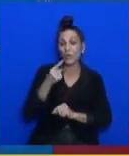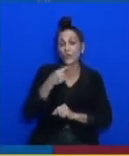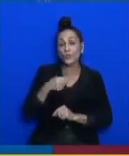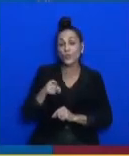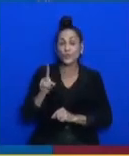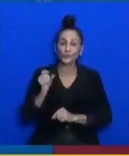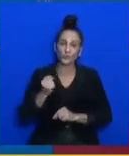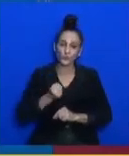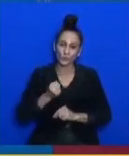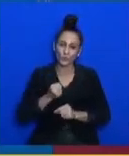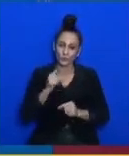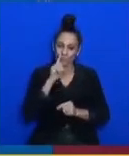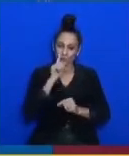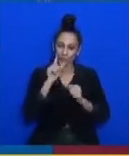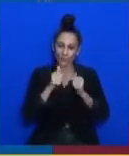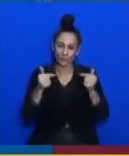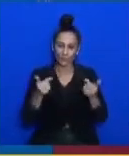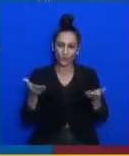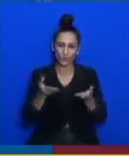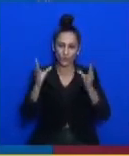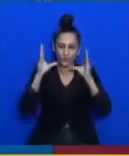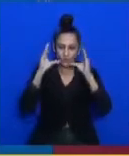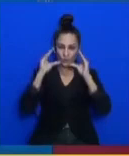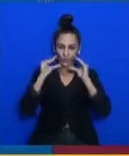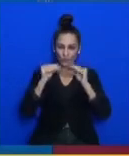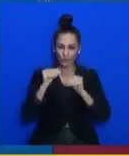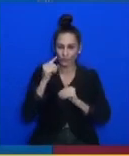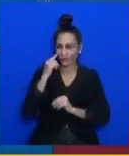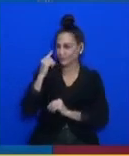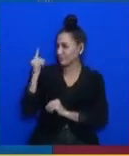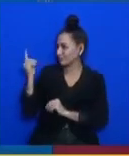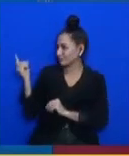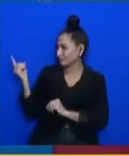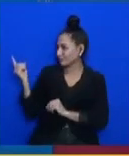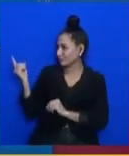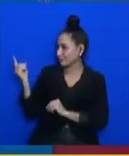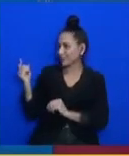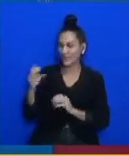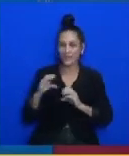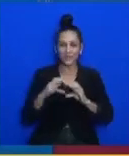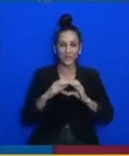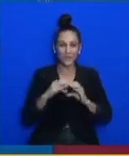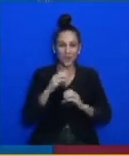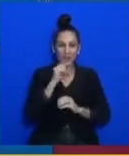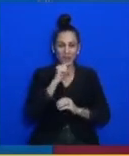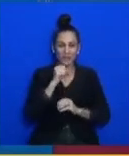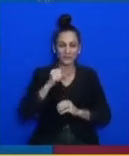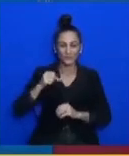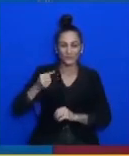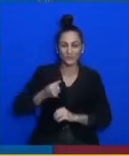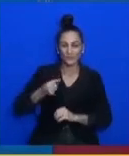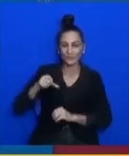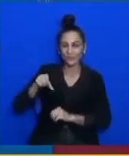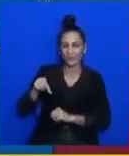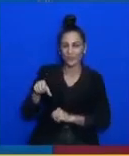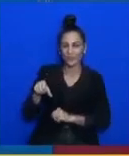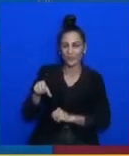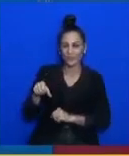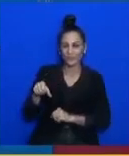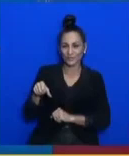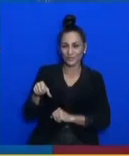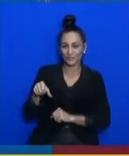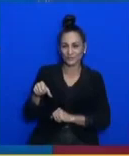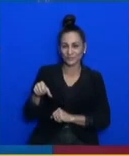sétimo e último número do dia de sorte desta noite. Bola laranja número 09, com sinal diferencial na sua